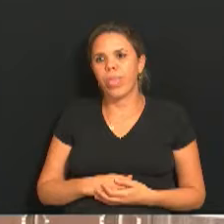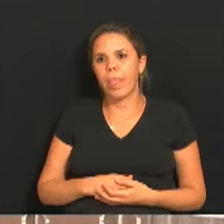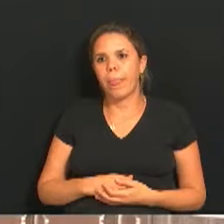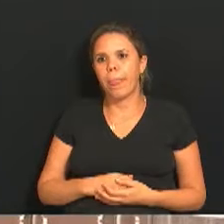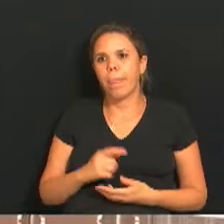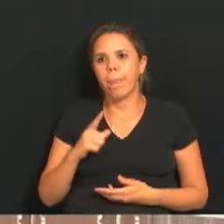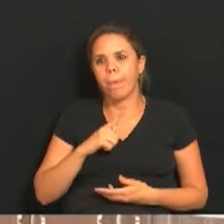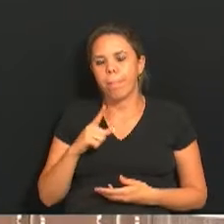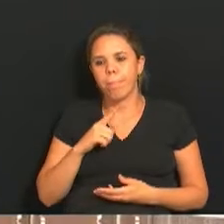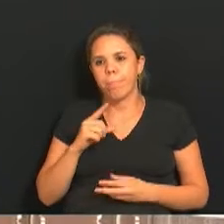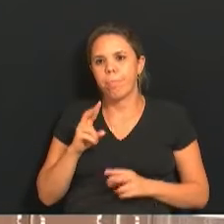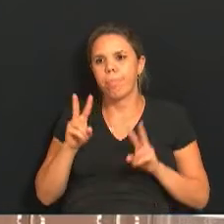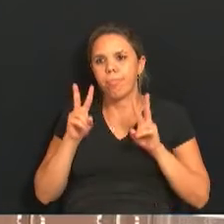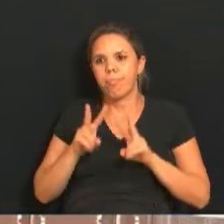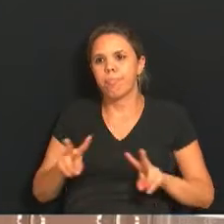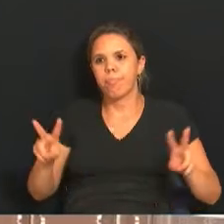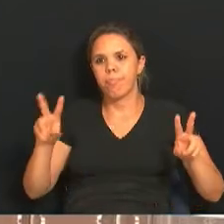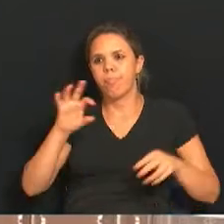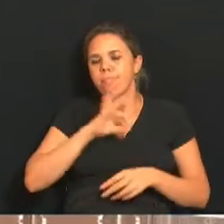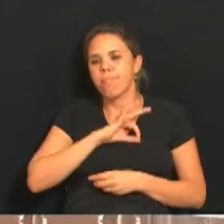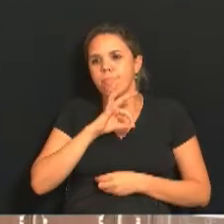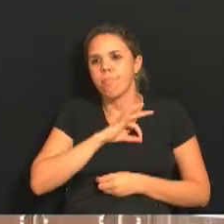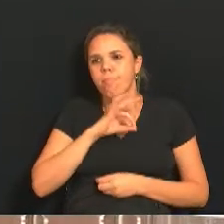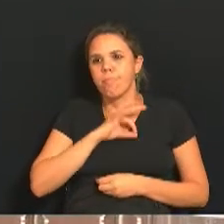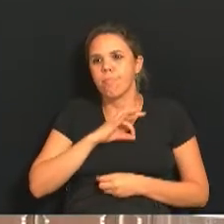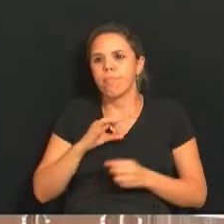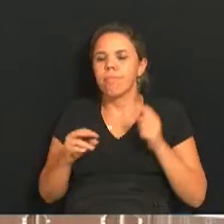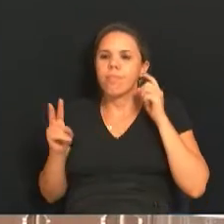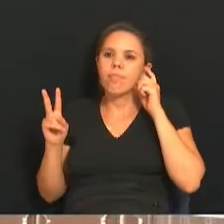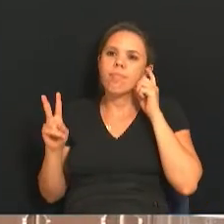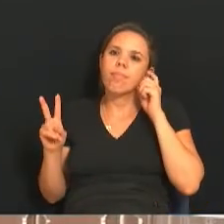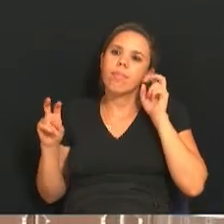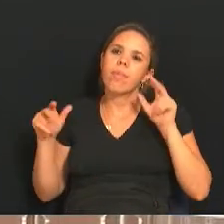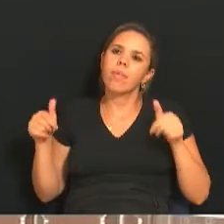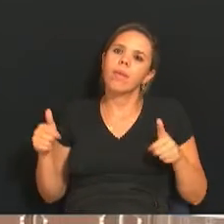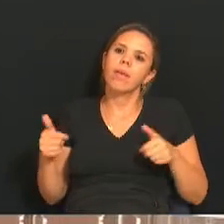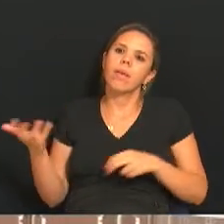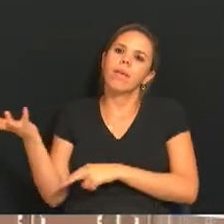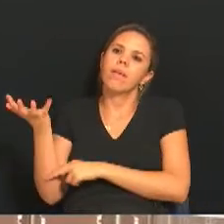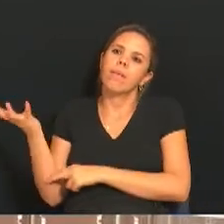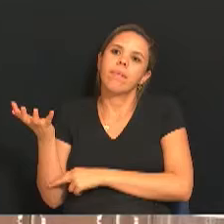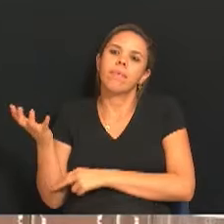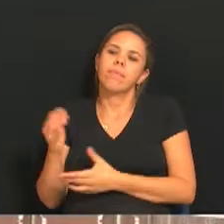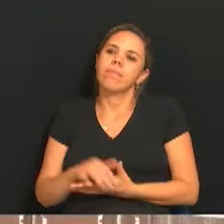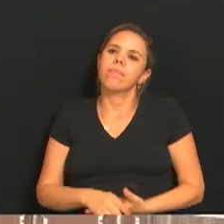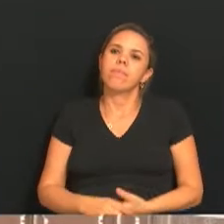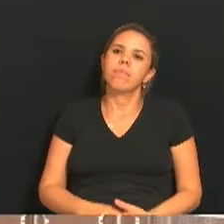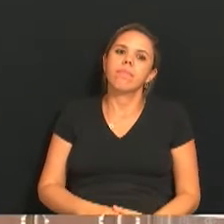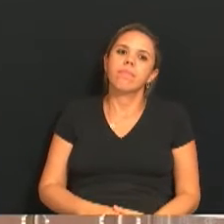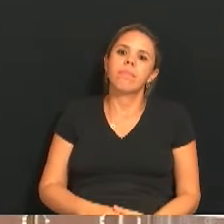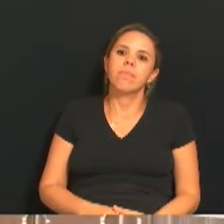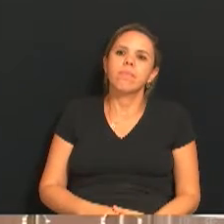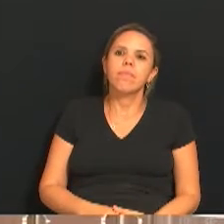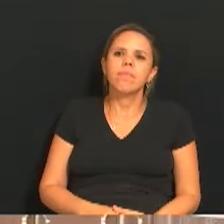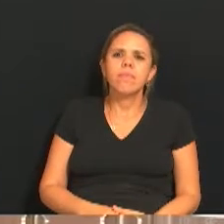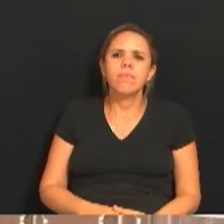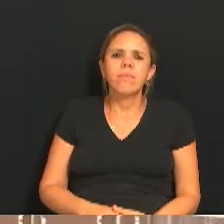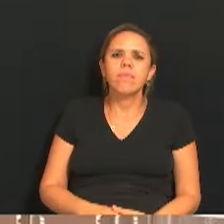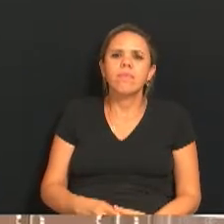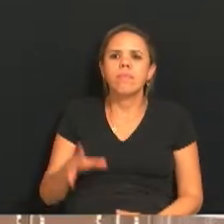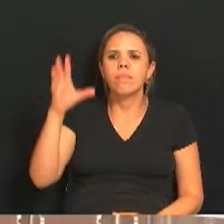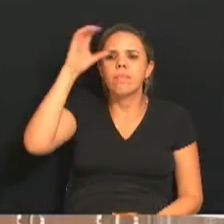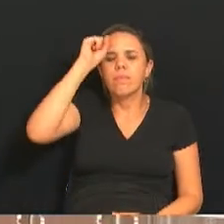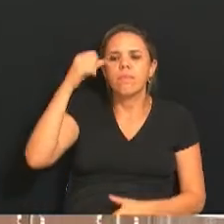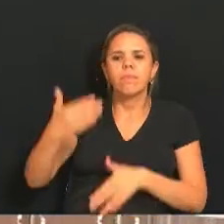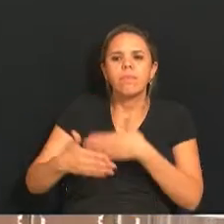uma visão mais policial, né, de toda a questão envolvendo o morador de rua. Mas a gente foi aprendendo que tem a questão social